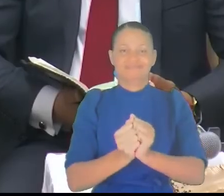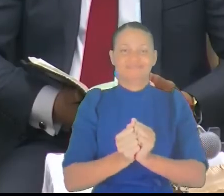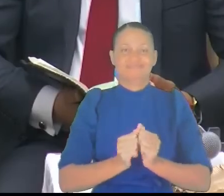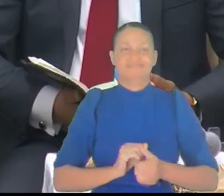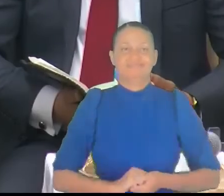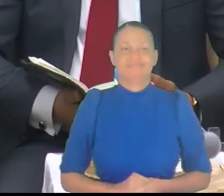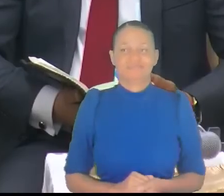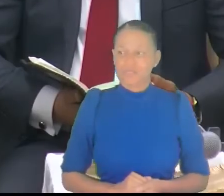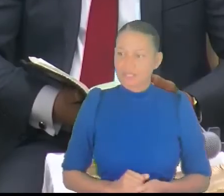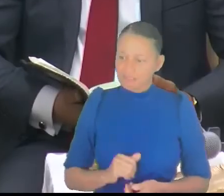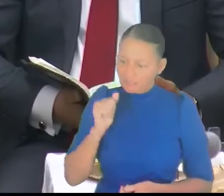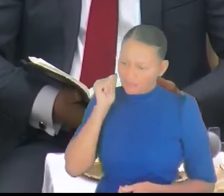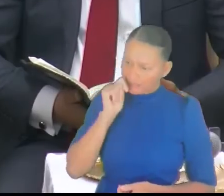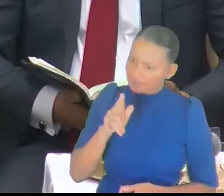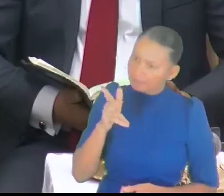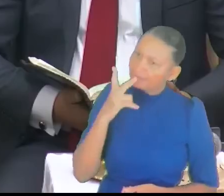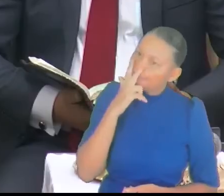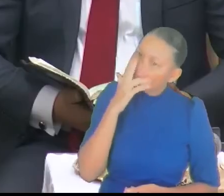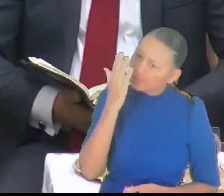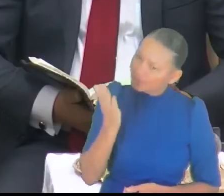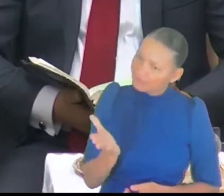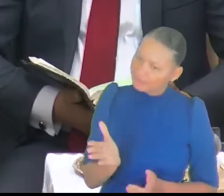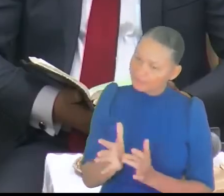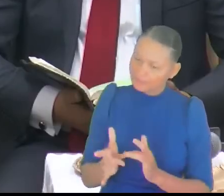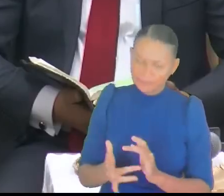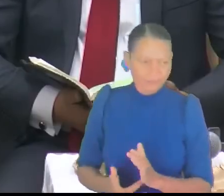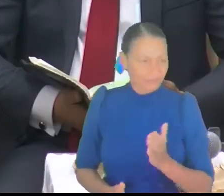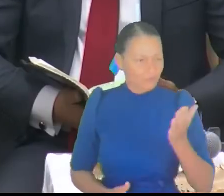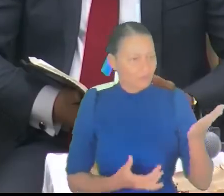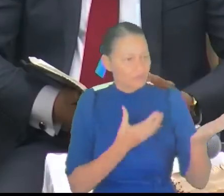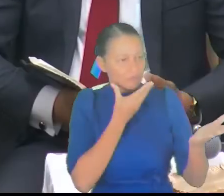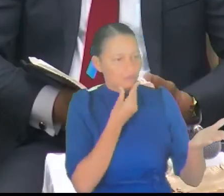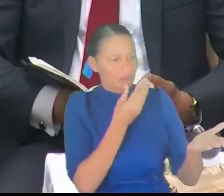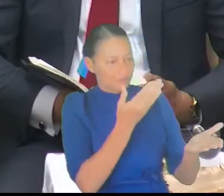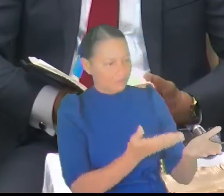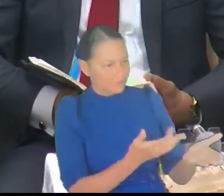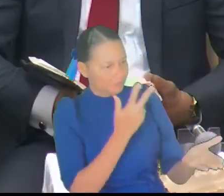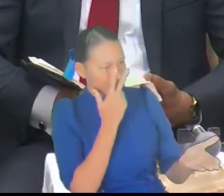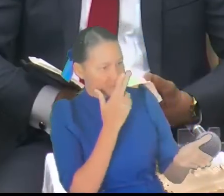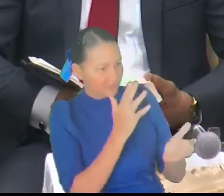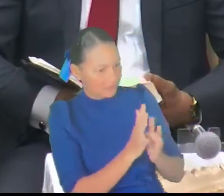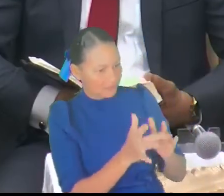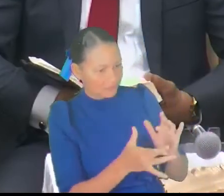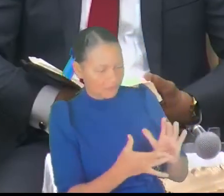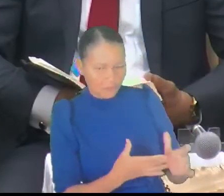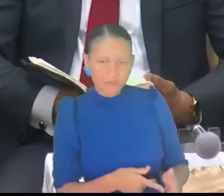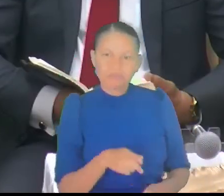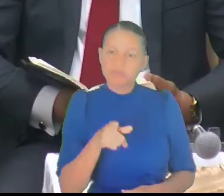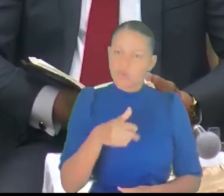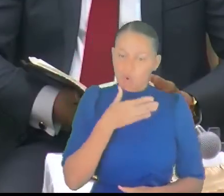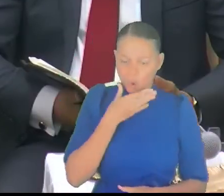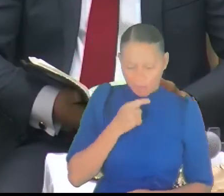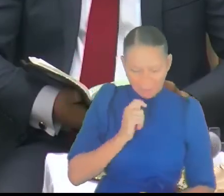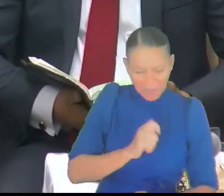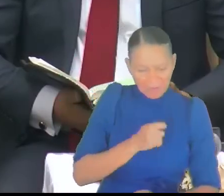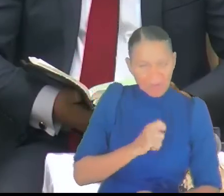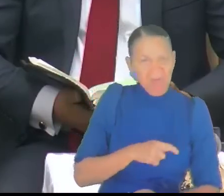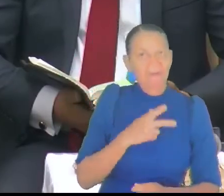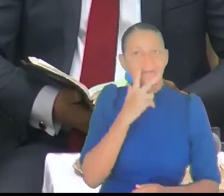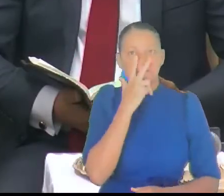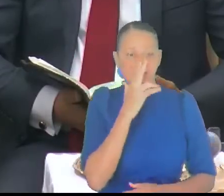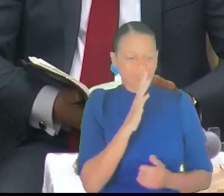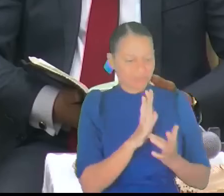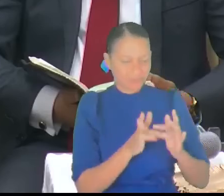Aquela irmã parece com Jesus. Aquele irmão parece com Jesus. Aquele músico parece com Jesus.